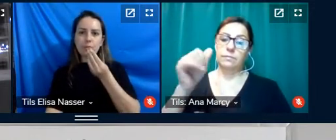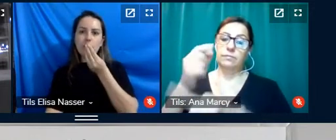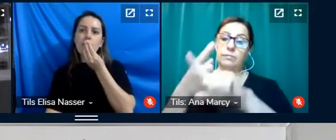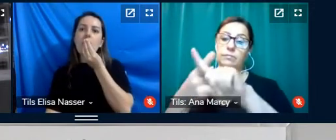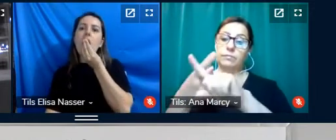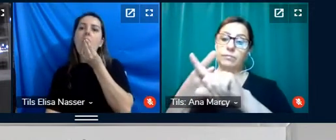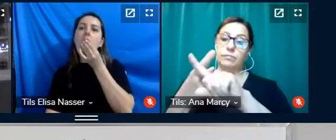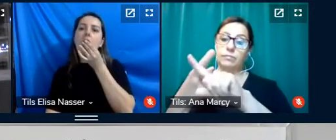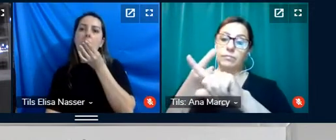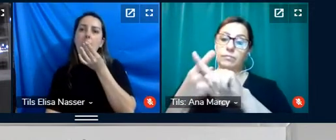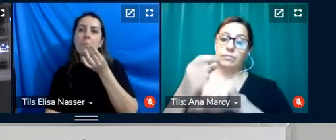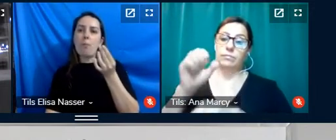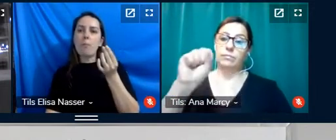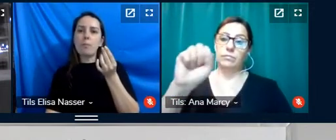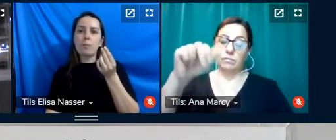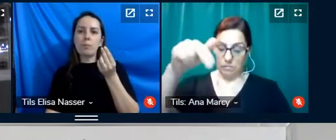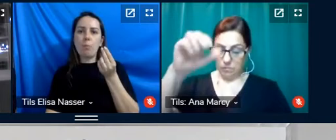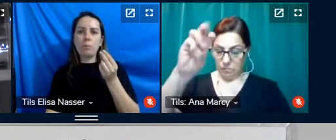Seno de 30, vai.